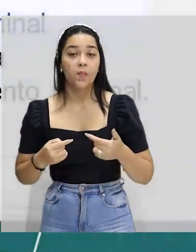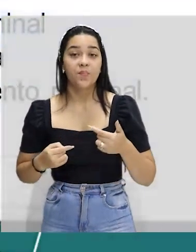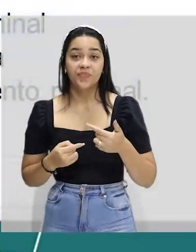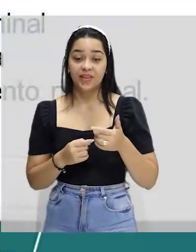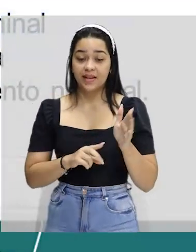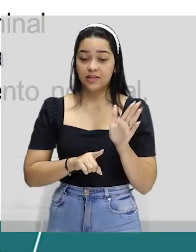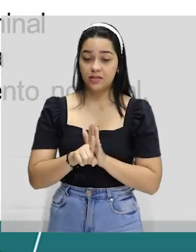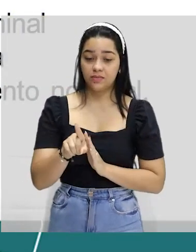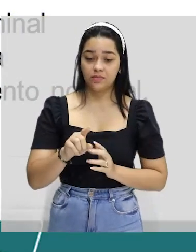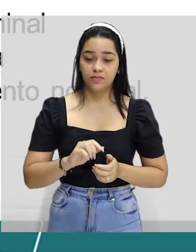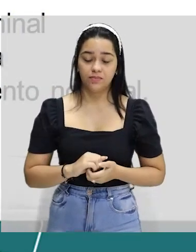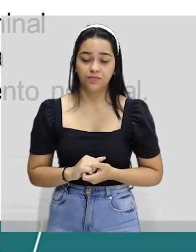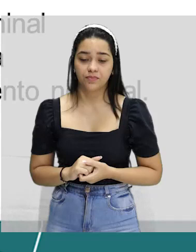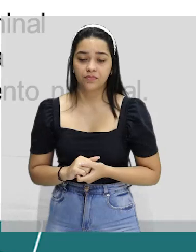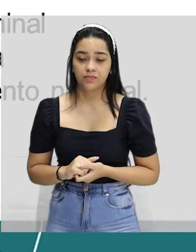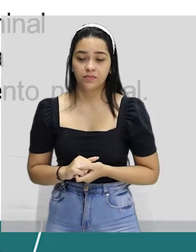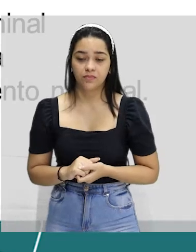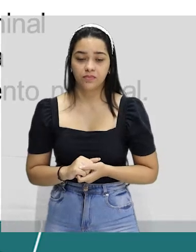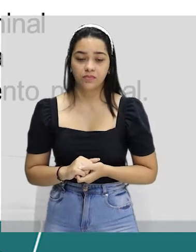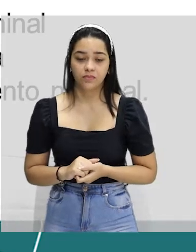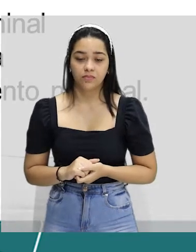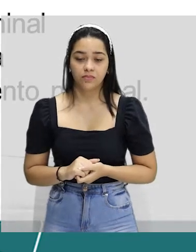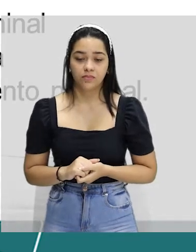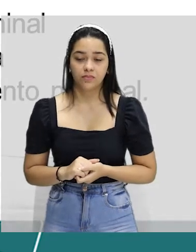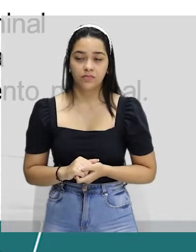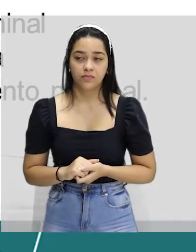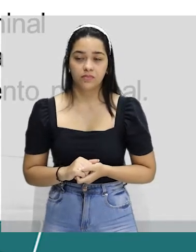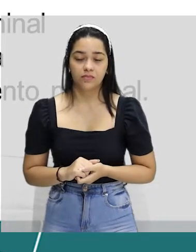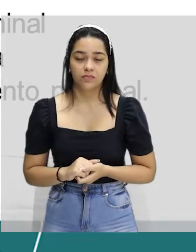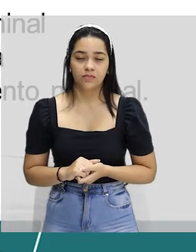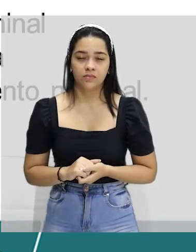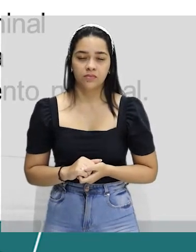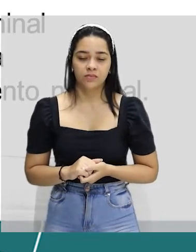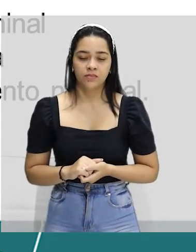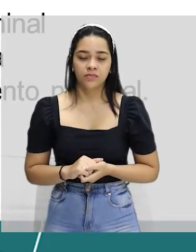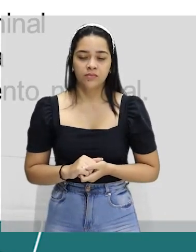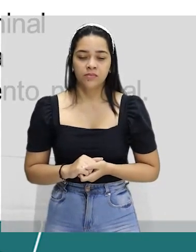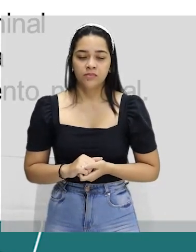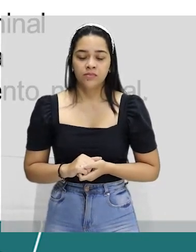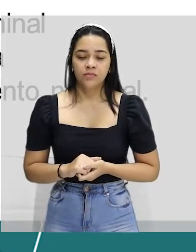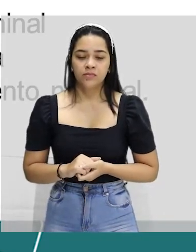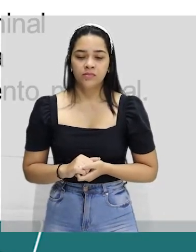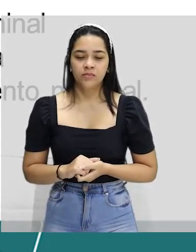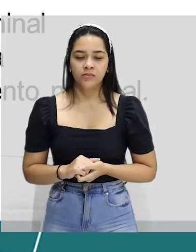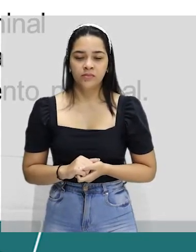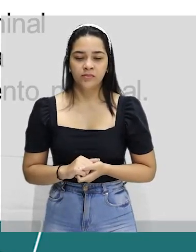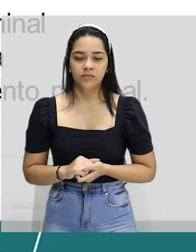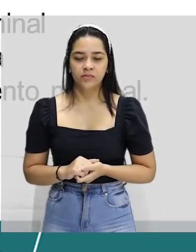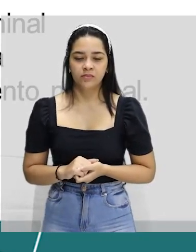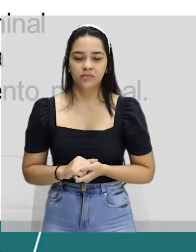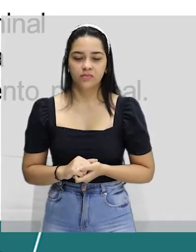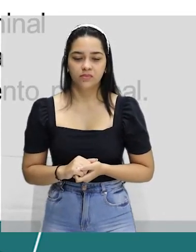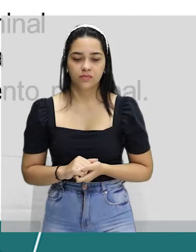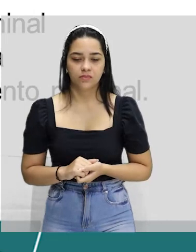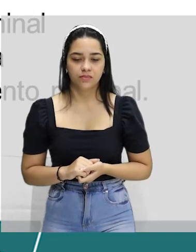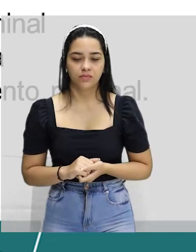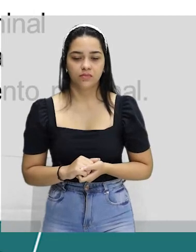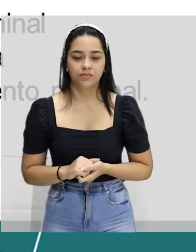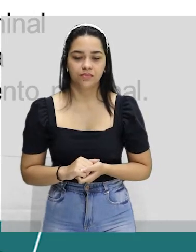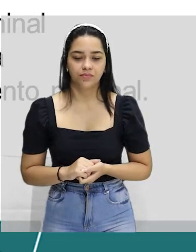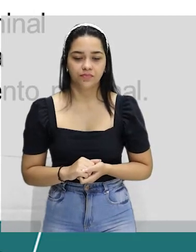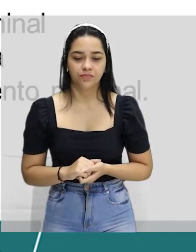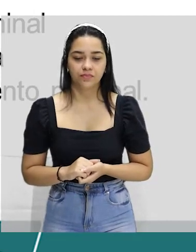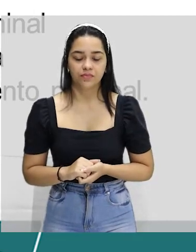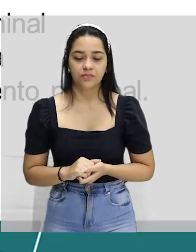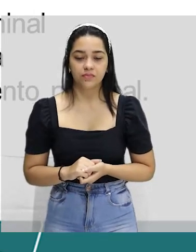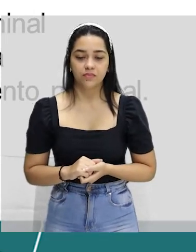Tinha grande amor à humanidade. A humanidade está destacada. As ruas foram lavadas pela